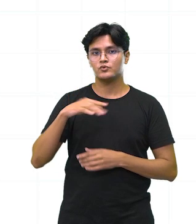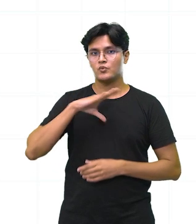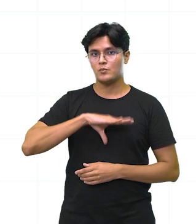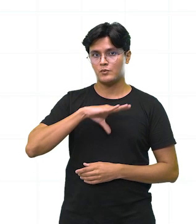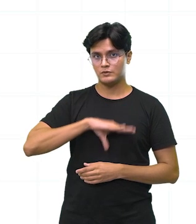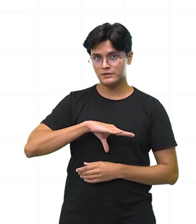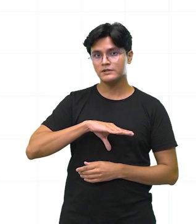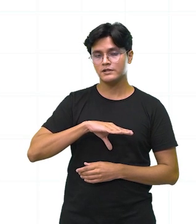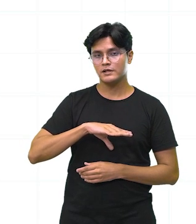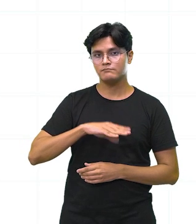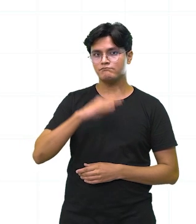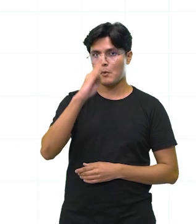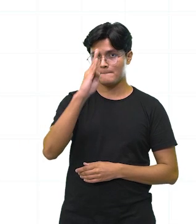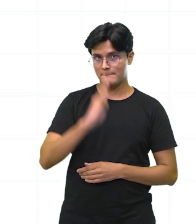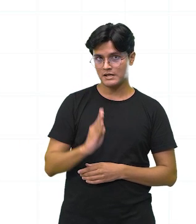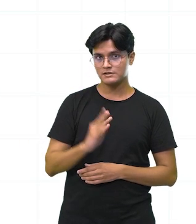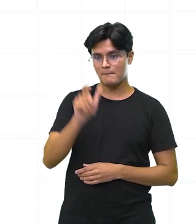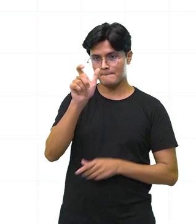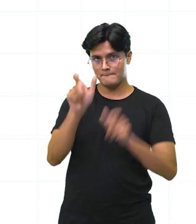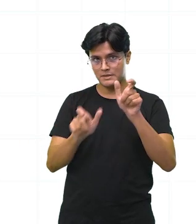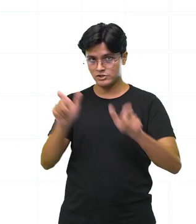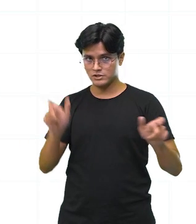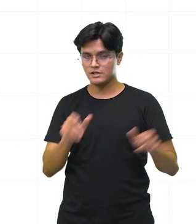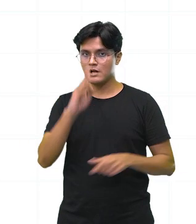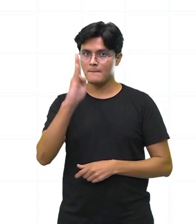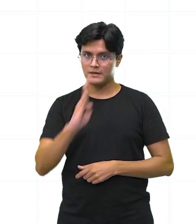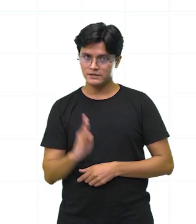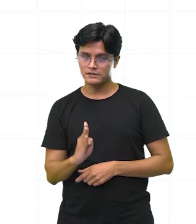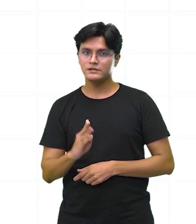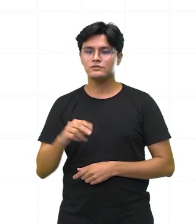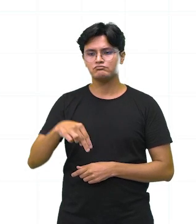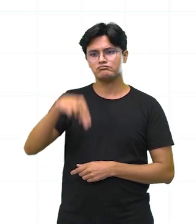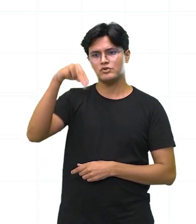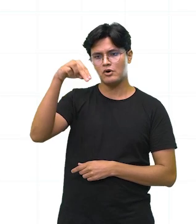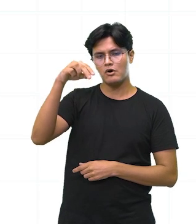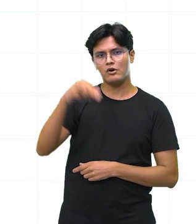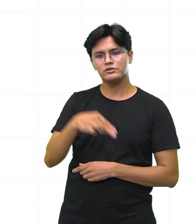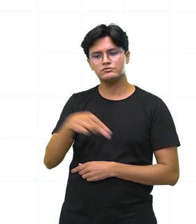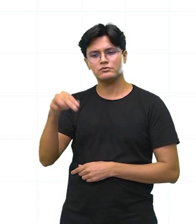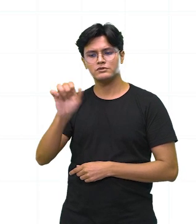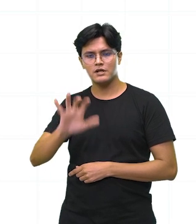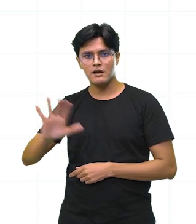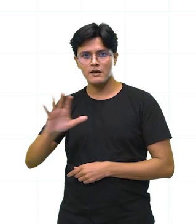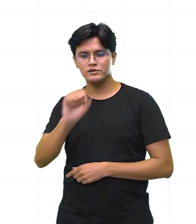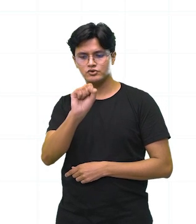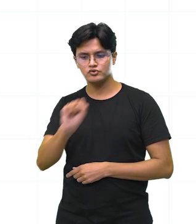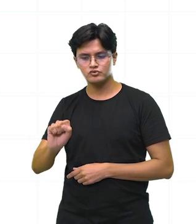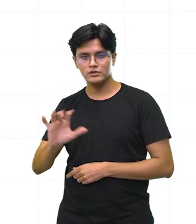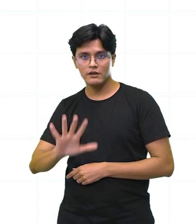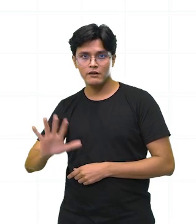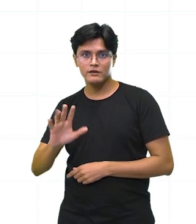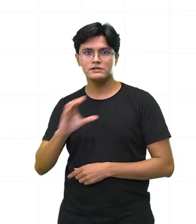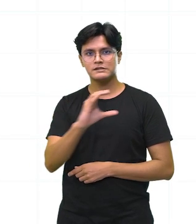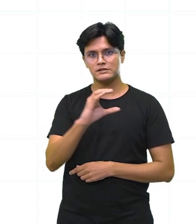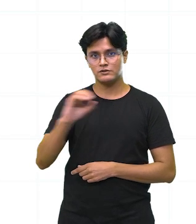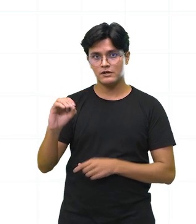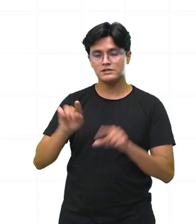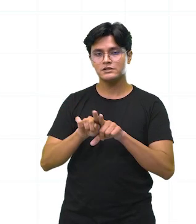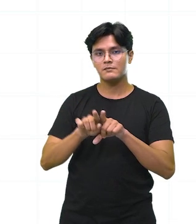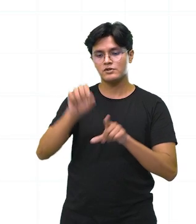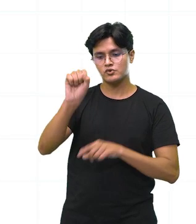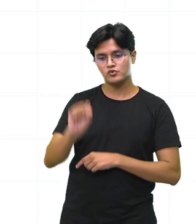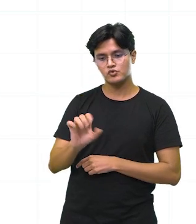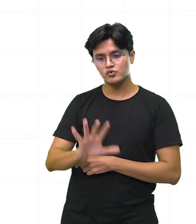brasileiros do norte do nordeste do Sudeste do centro-oeste e do Sul não